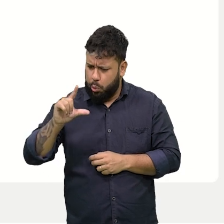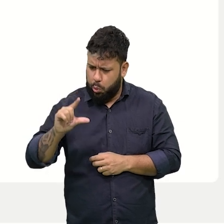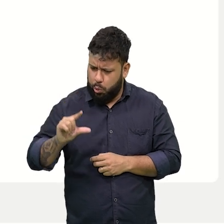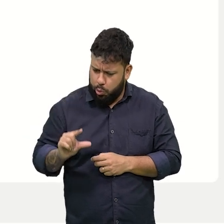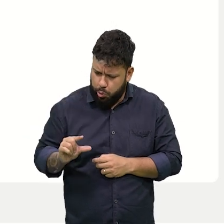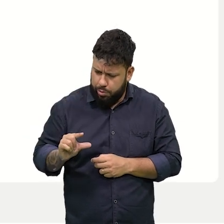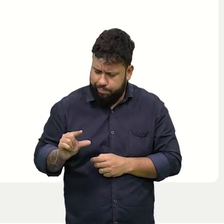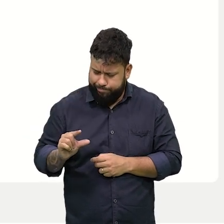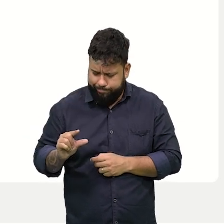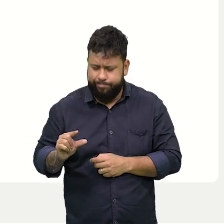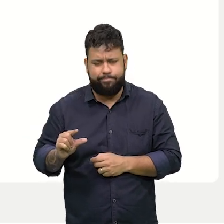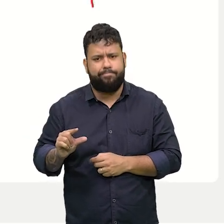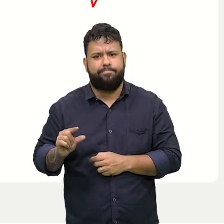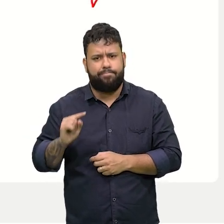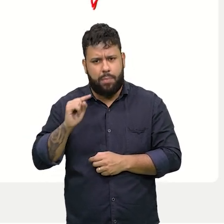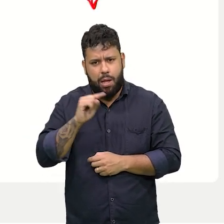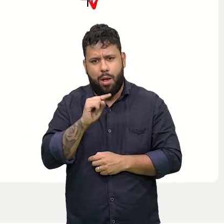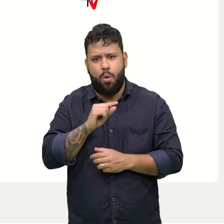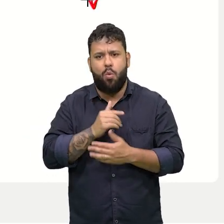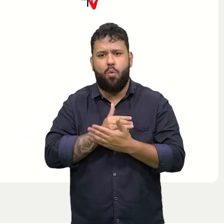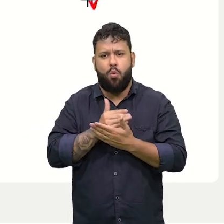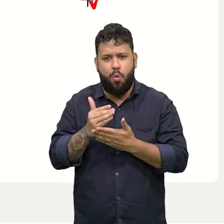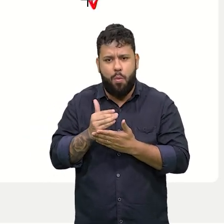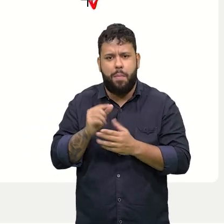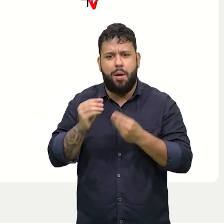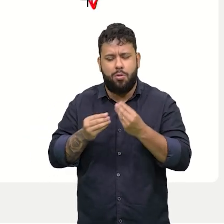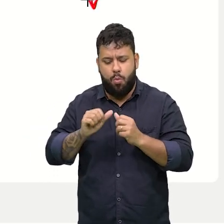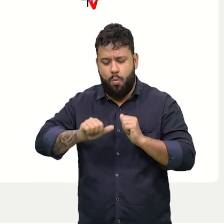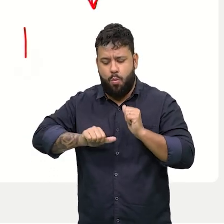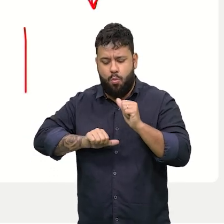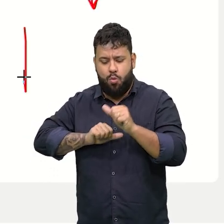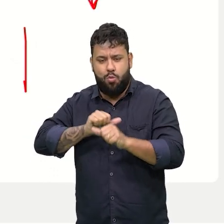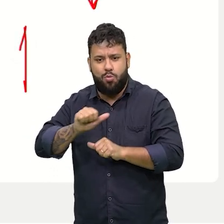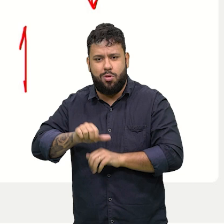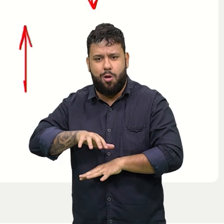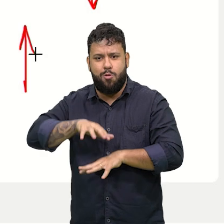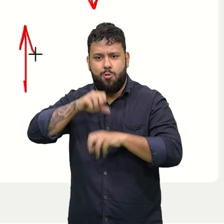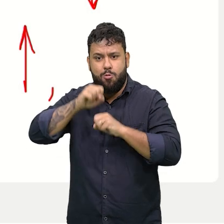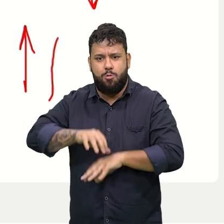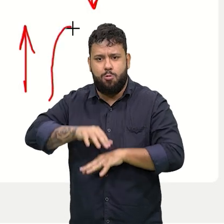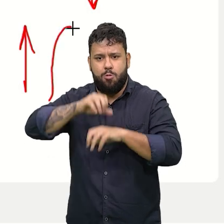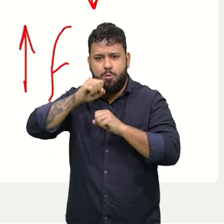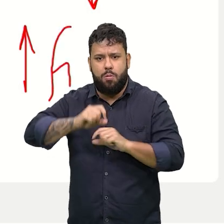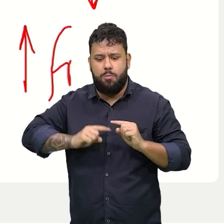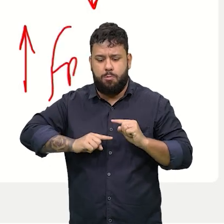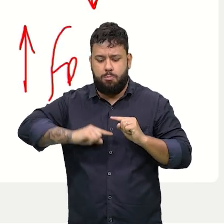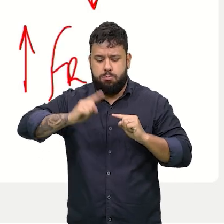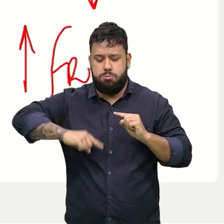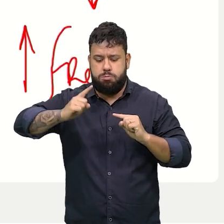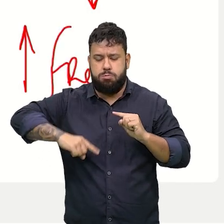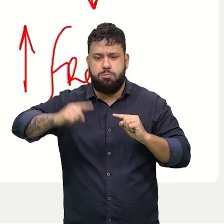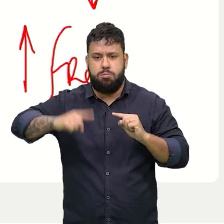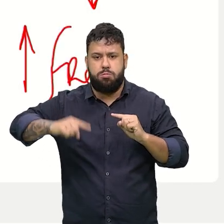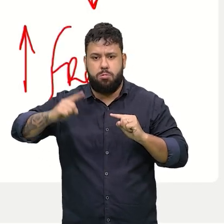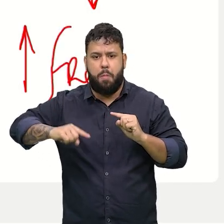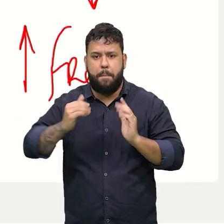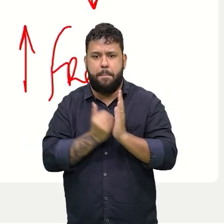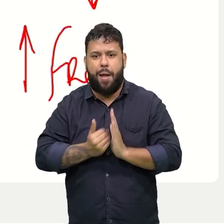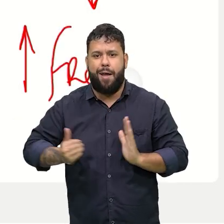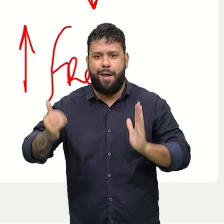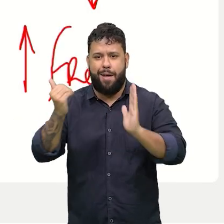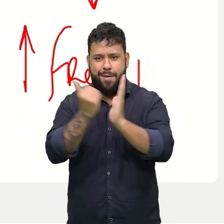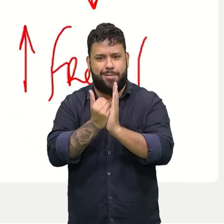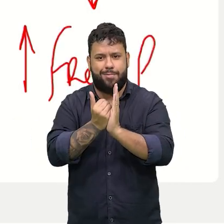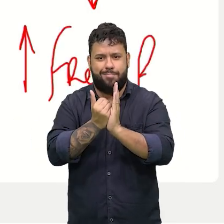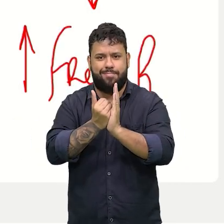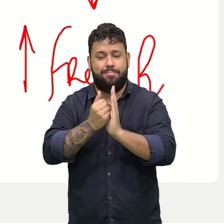baixo e faz com que a tua frequência respiratória aumente, fazendo com que você tenha